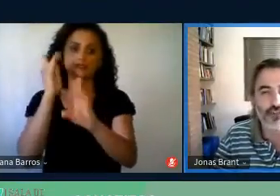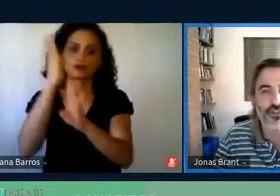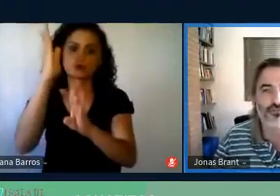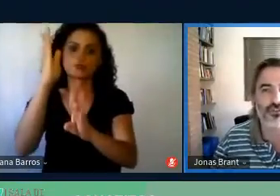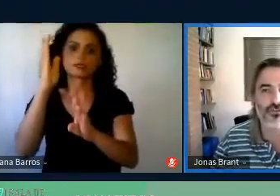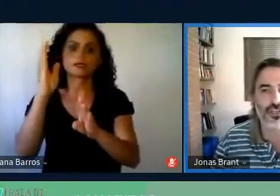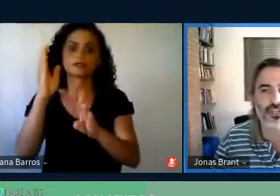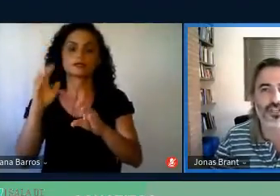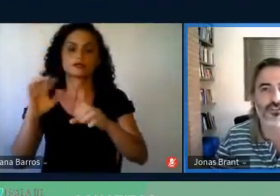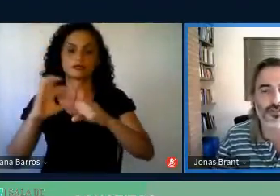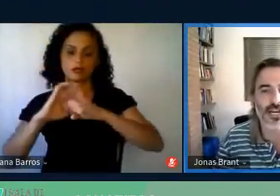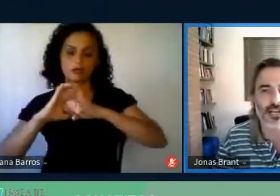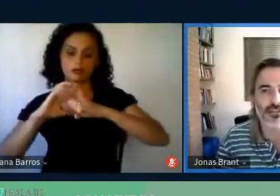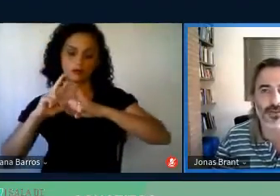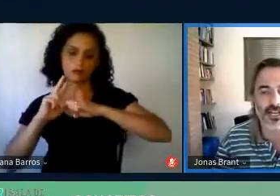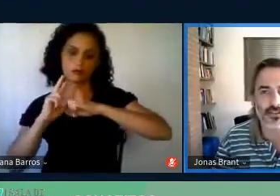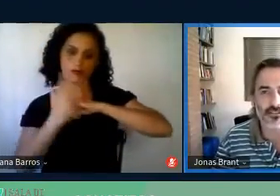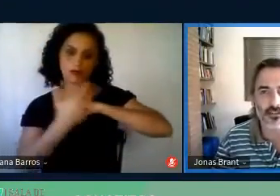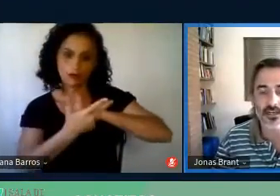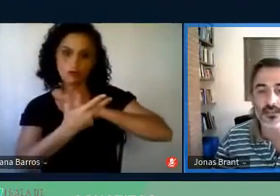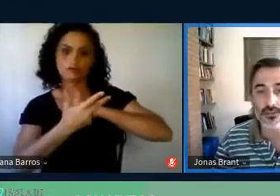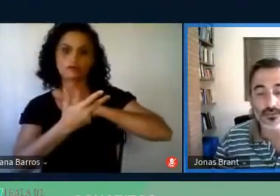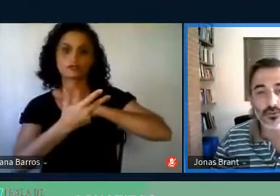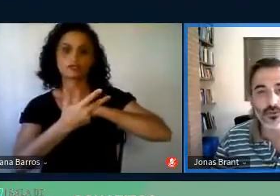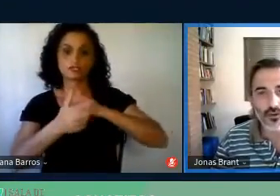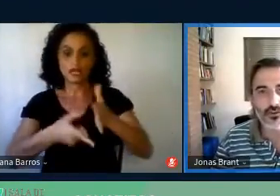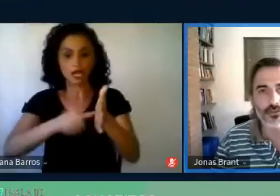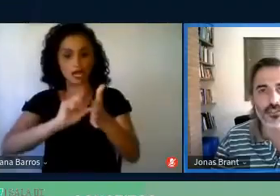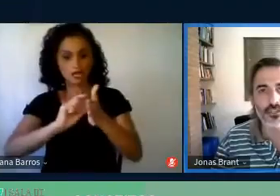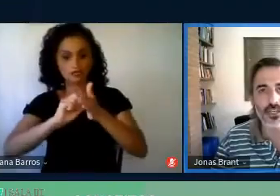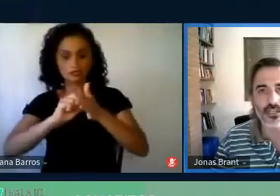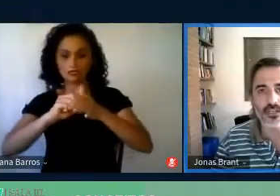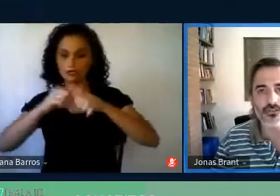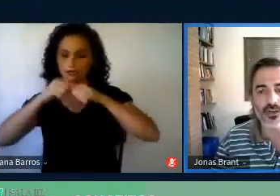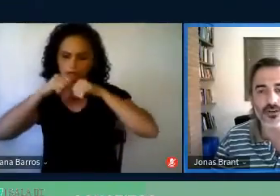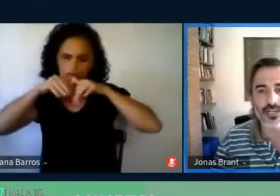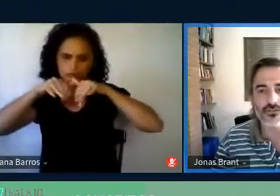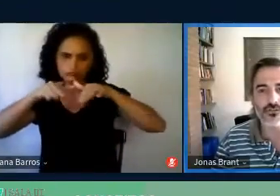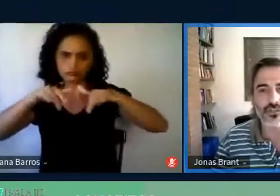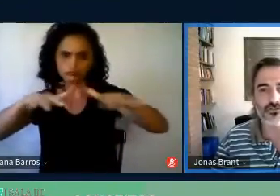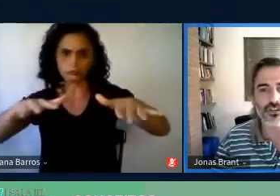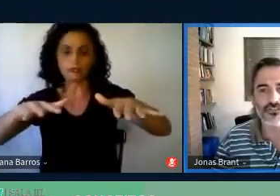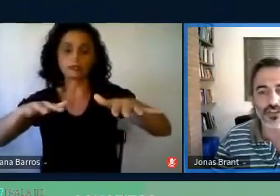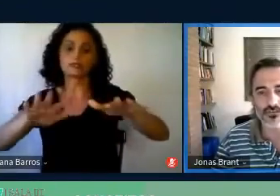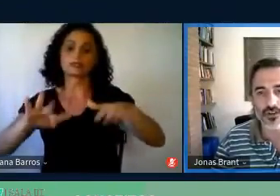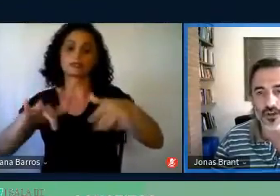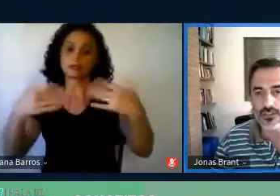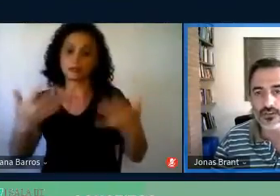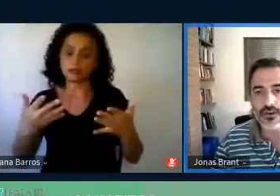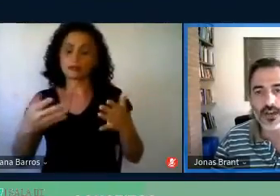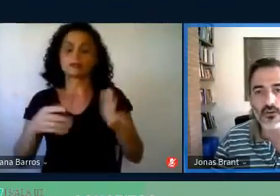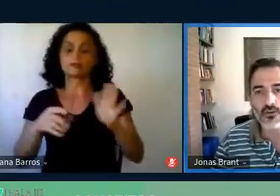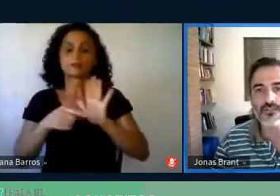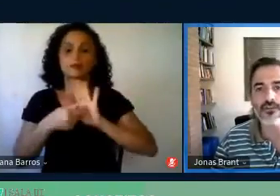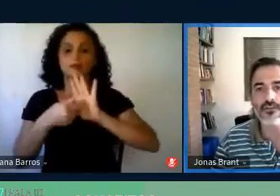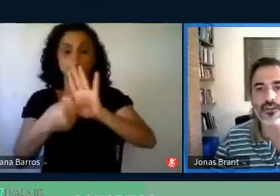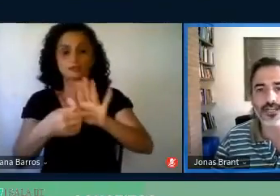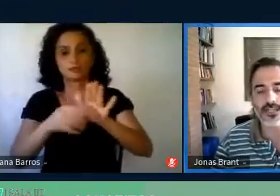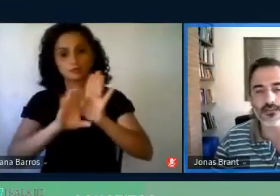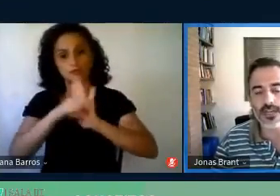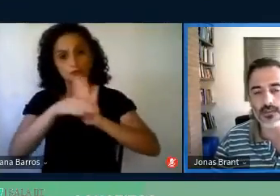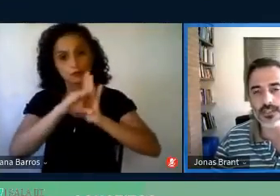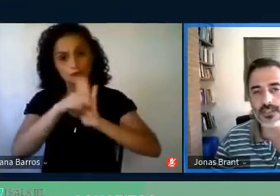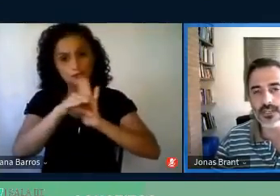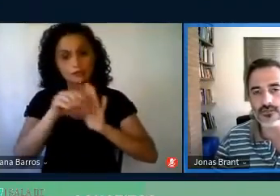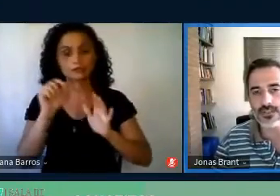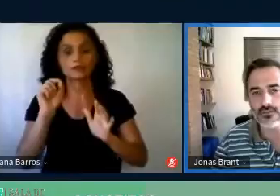qualquer evento na sua origem e não esperar que ele espalhasse. Então isso mudou o Regulamento Sanitário Internacional e traz o conceito de evento, ou seja, qualquer coisa fora do